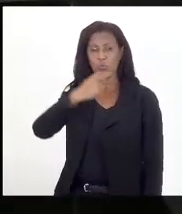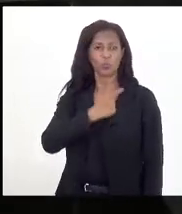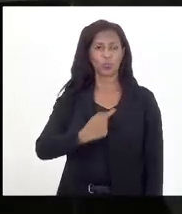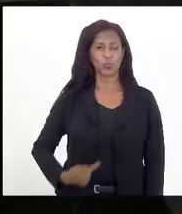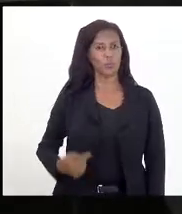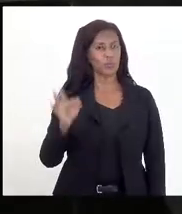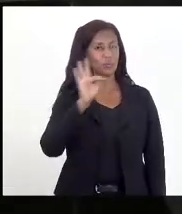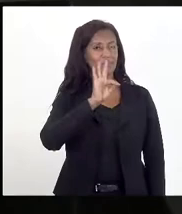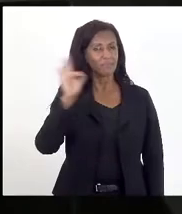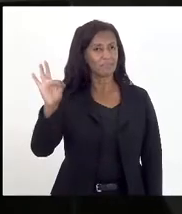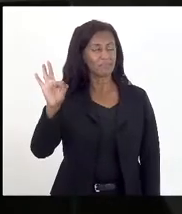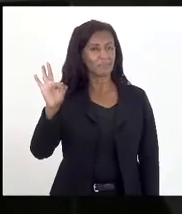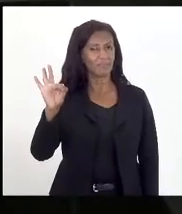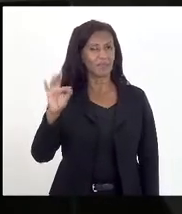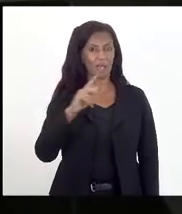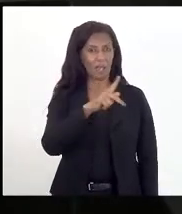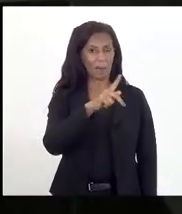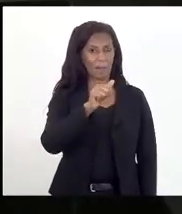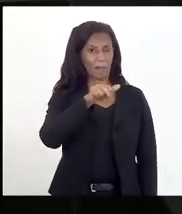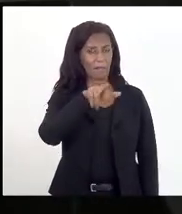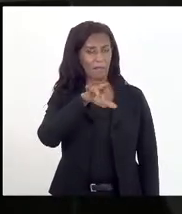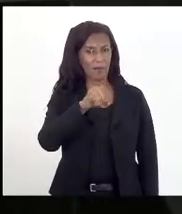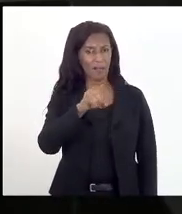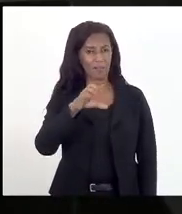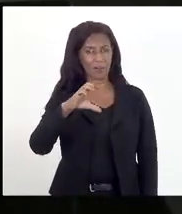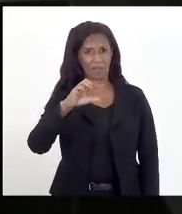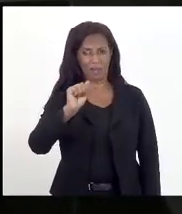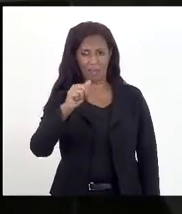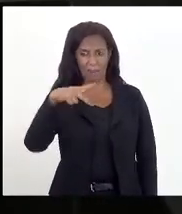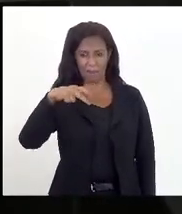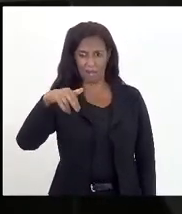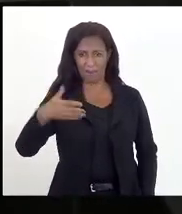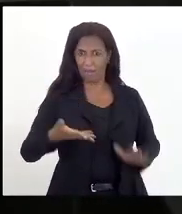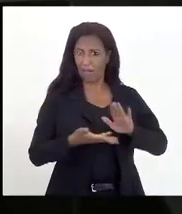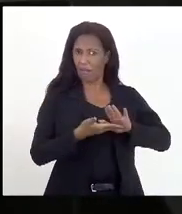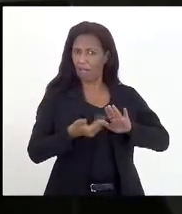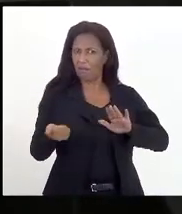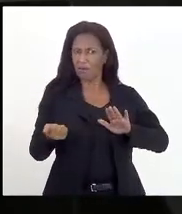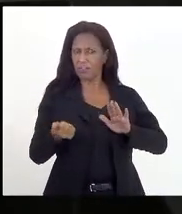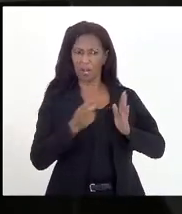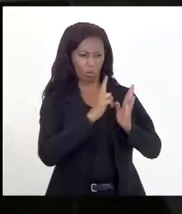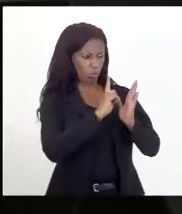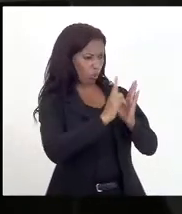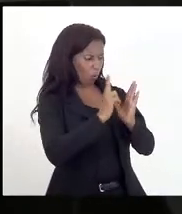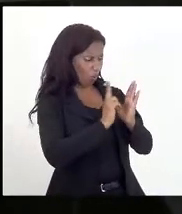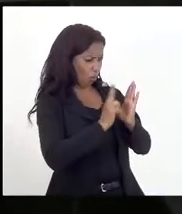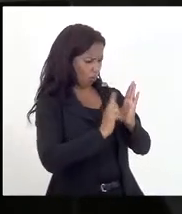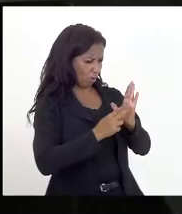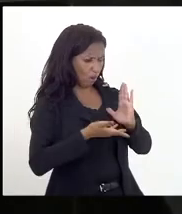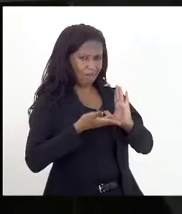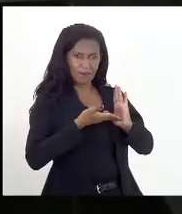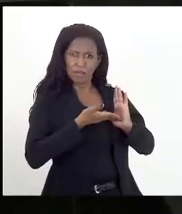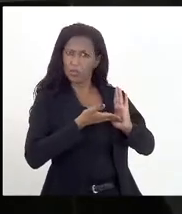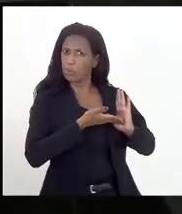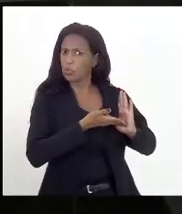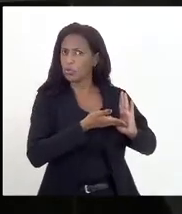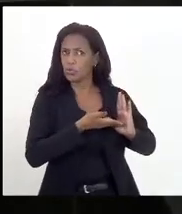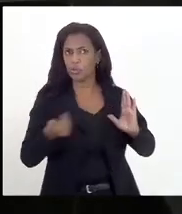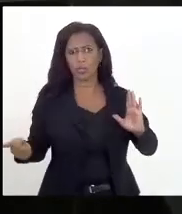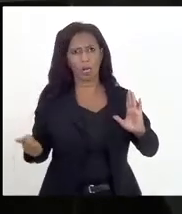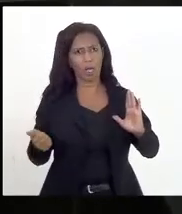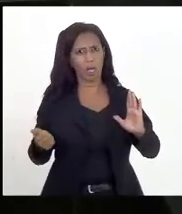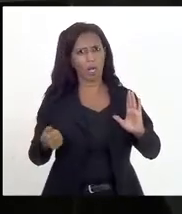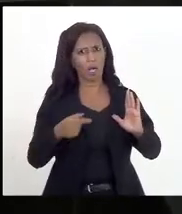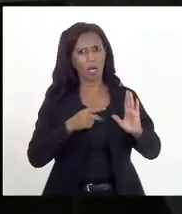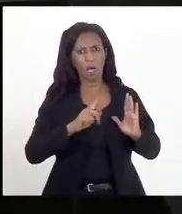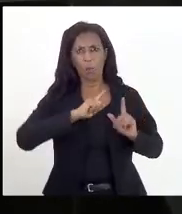federal o palácio Capanema tinha que ser retirado ou da sua lista de venda de ativos porque é